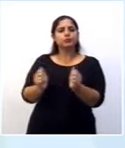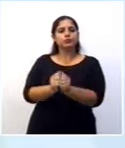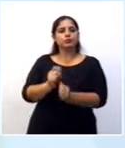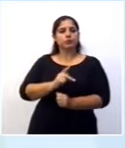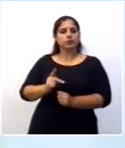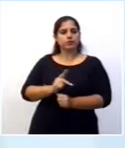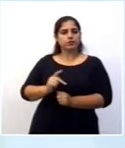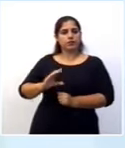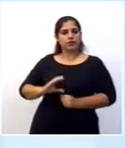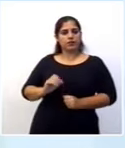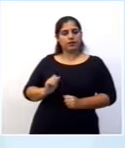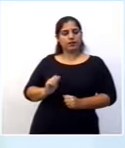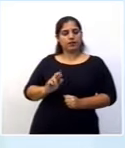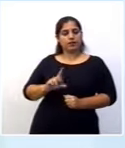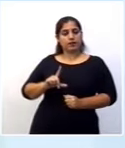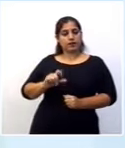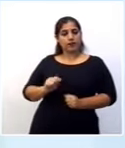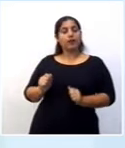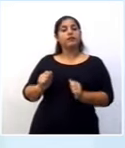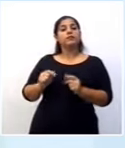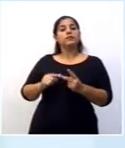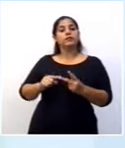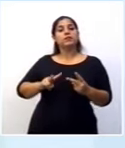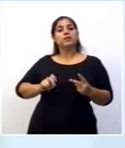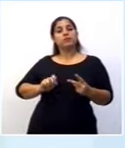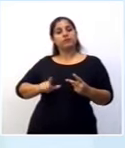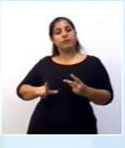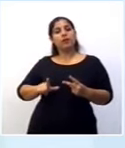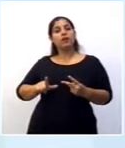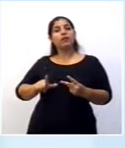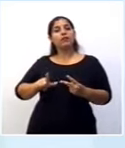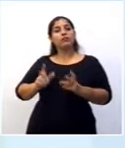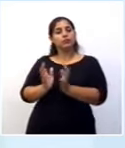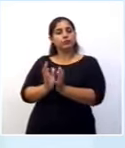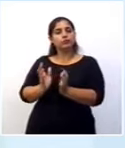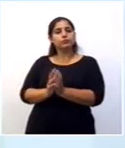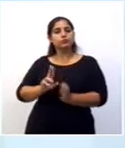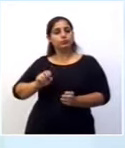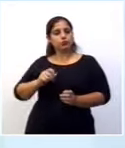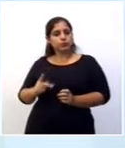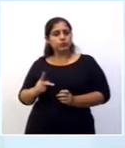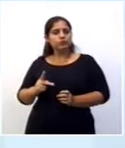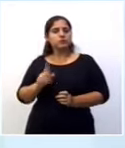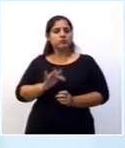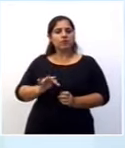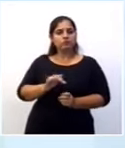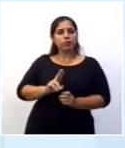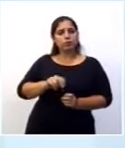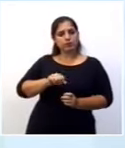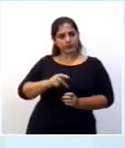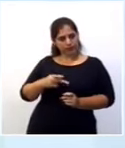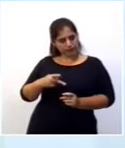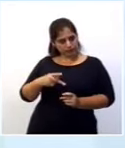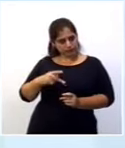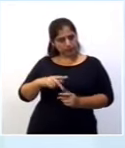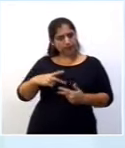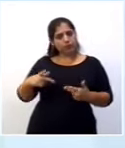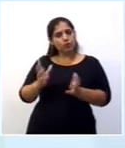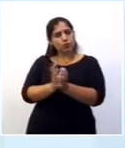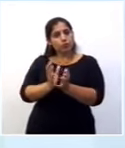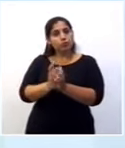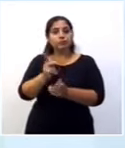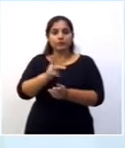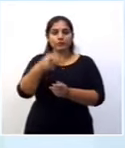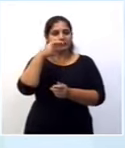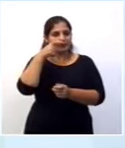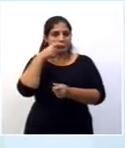Carla Sena, lá da Unesp, com a Val, do LEMAD, da USP. Então, se os professores que estão nos assistindo